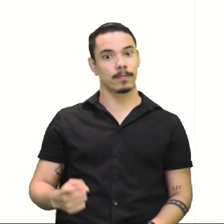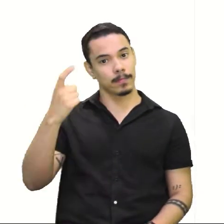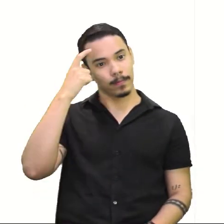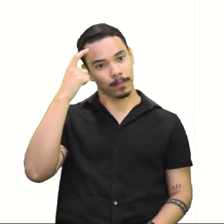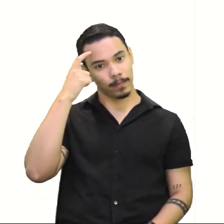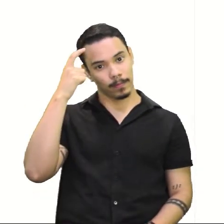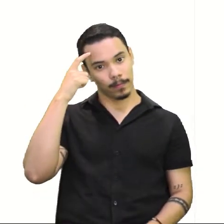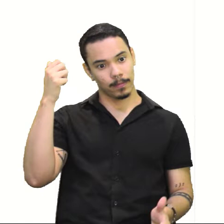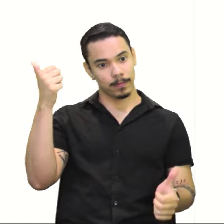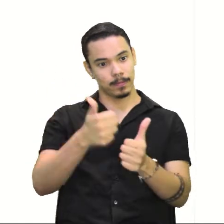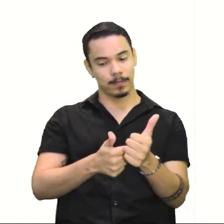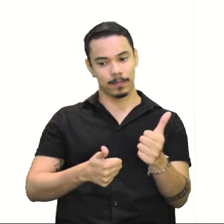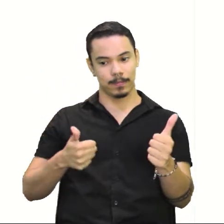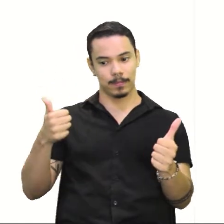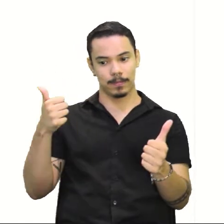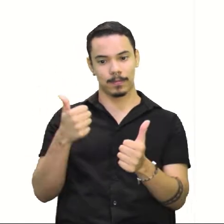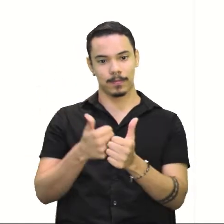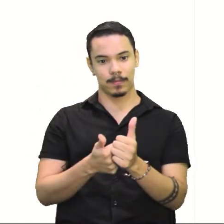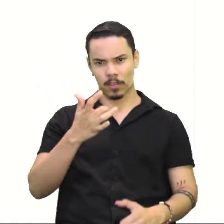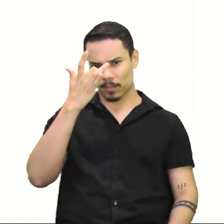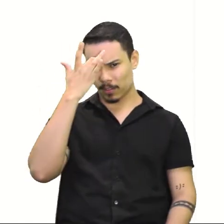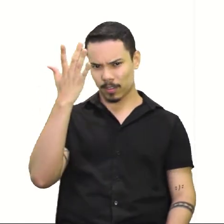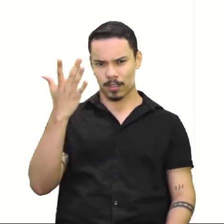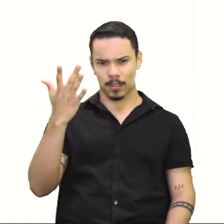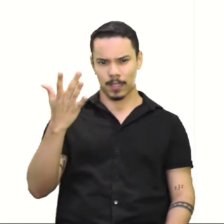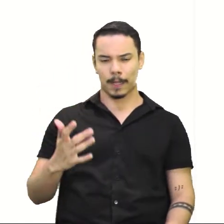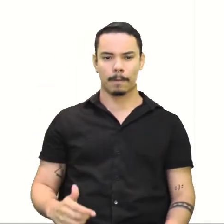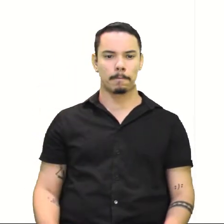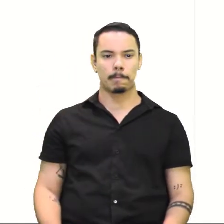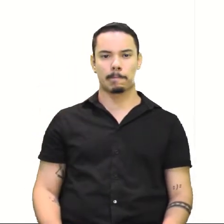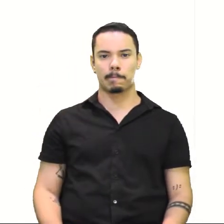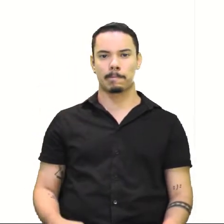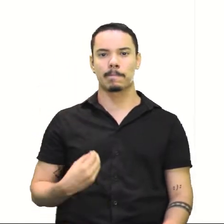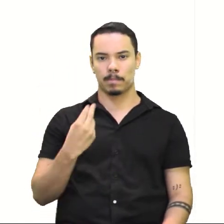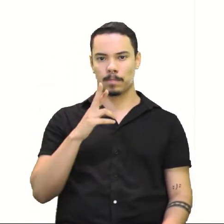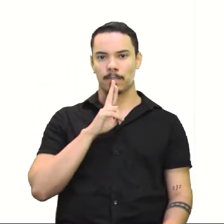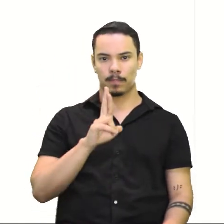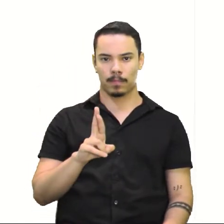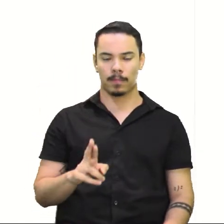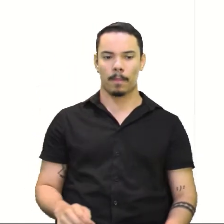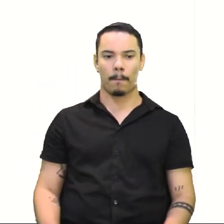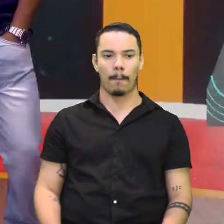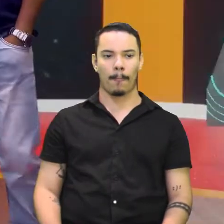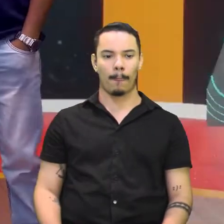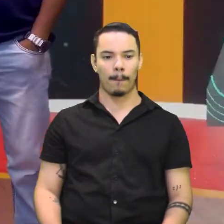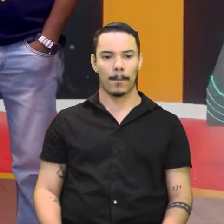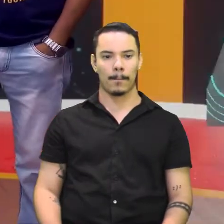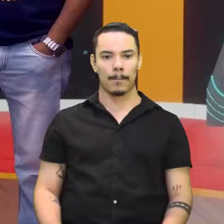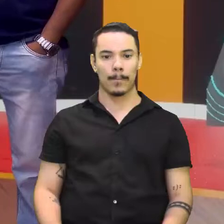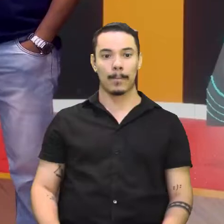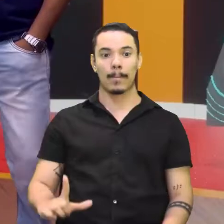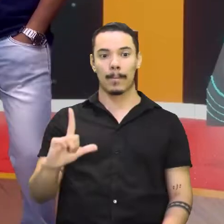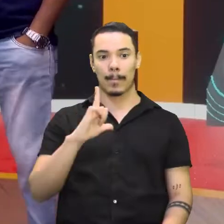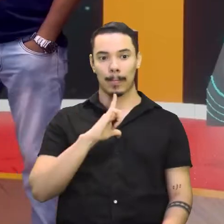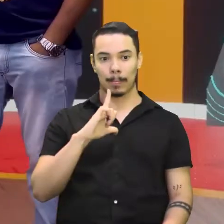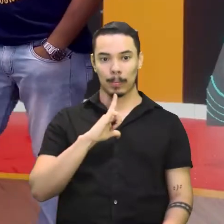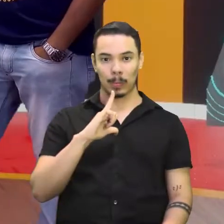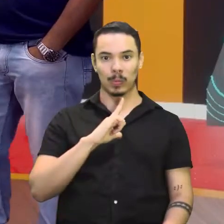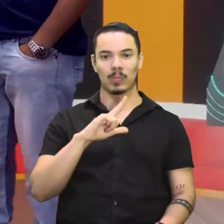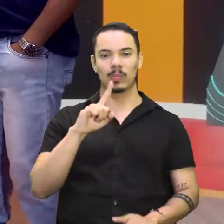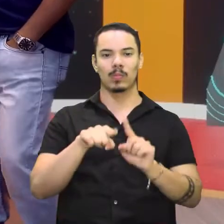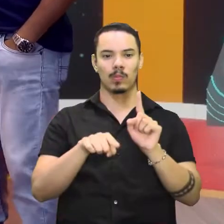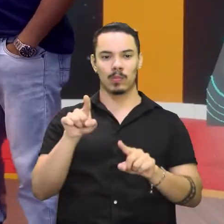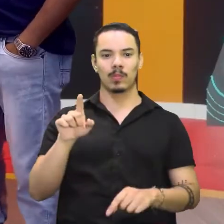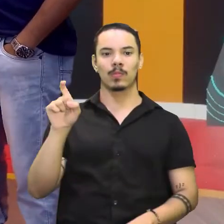Pensa. Muito fácil essa, né? Vamos junto aqui? Vamos lá? Vamos dar as respostas junto com eles? Temos aí a nossa variável x